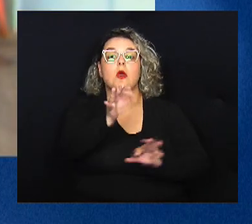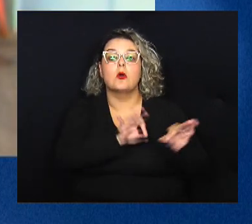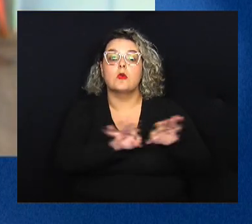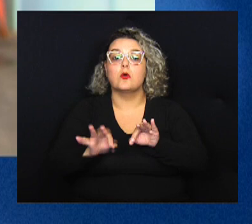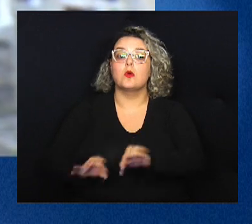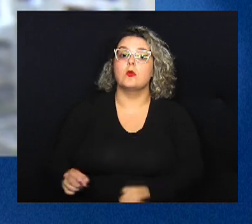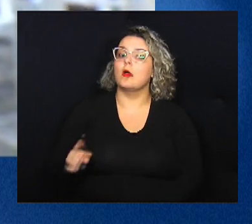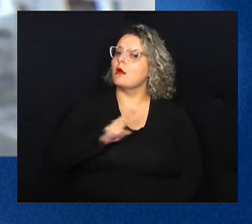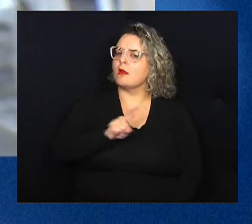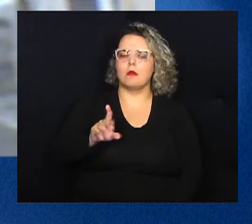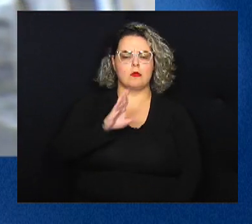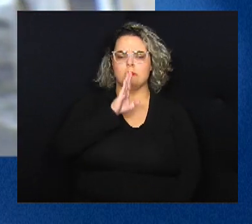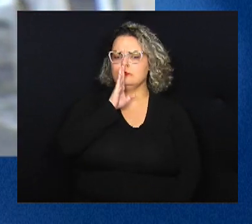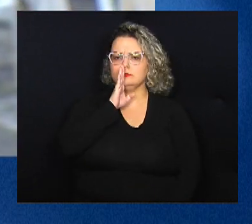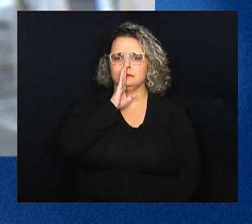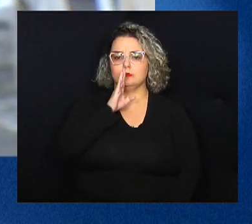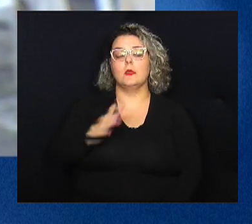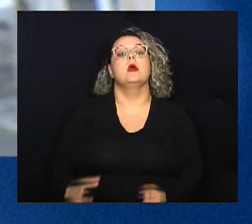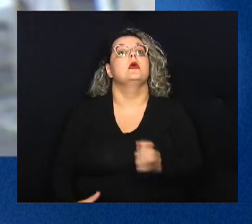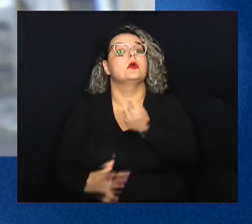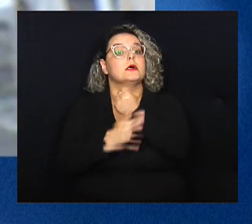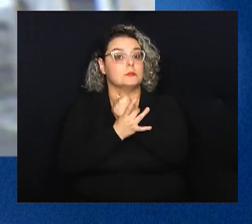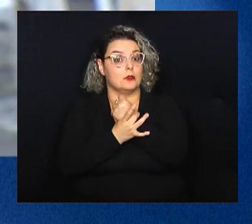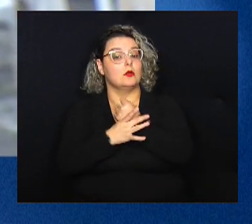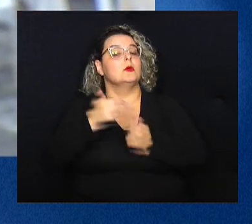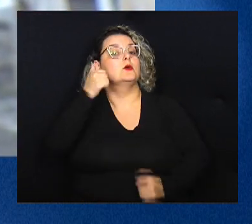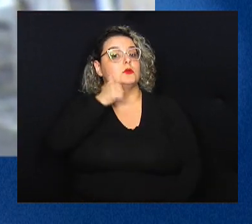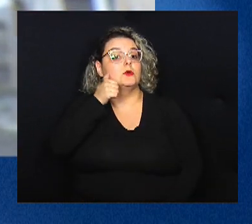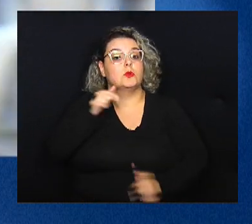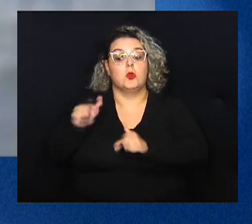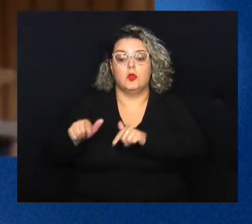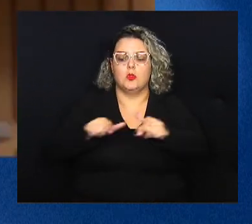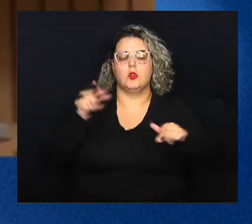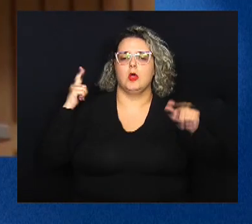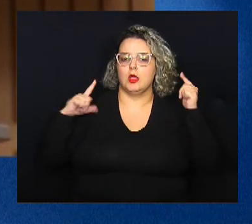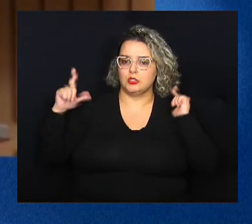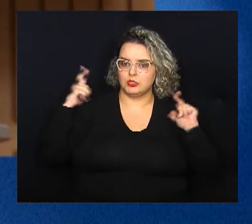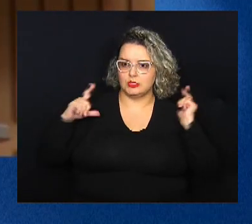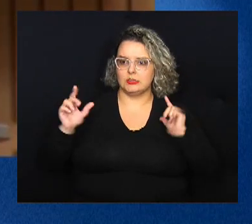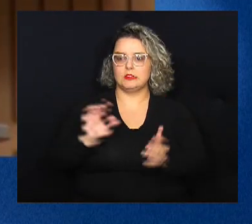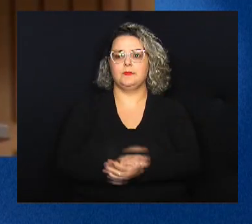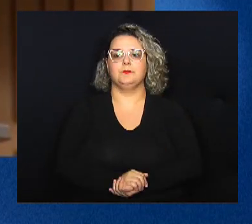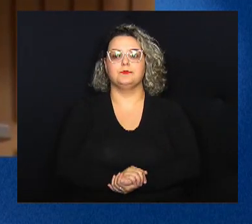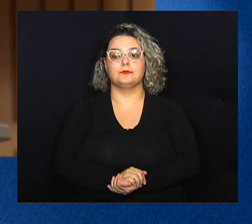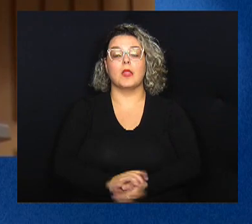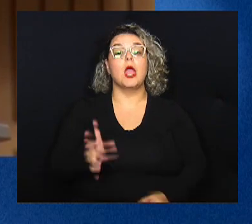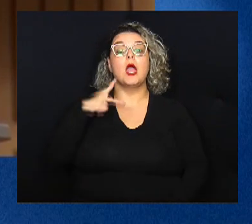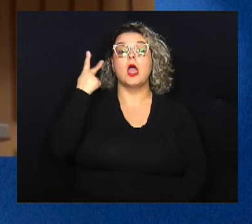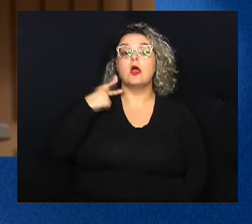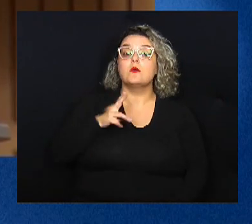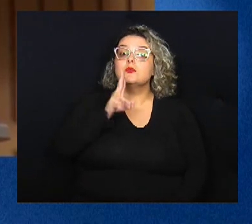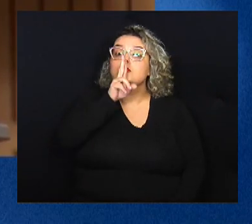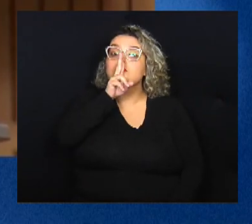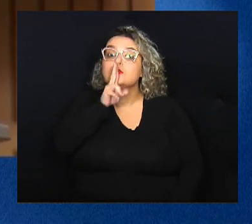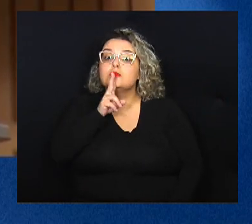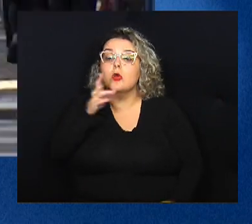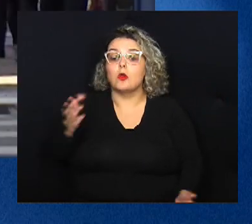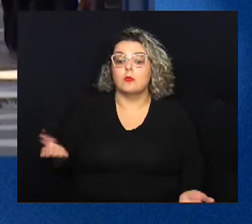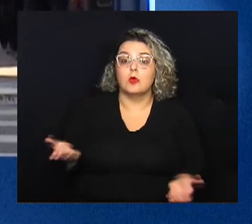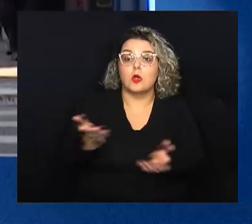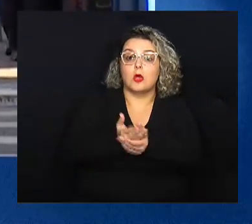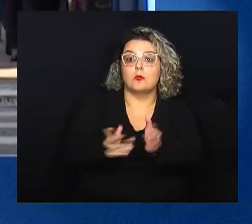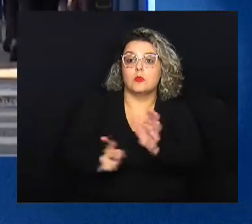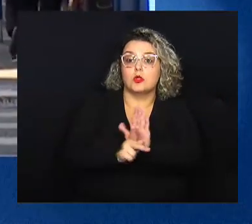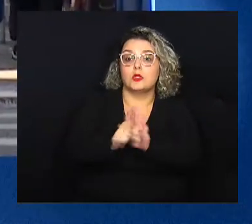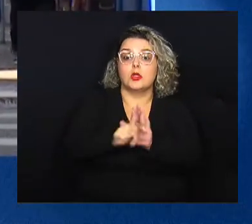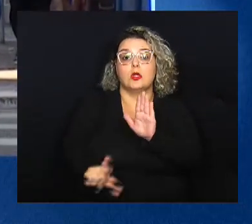Se Cale para a segurança de mulheres em locais de lazer. E vereador Nelson Osseri protocola projeto de lei